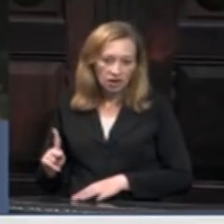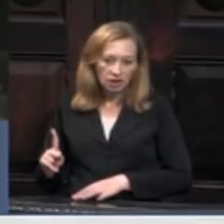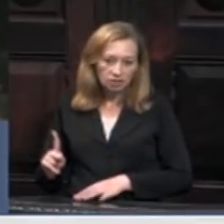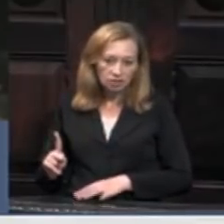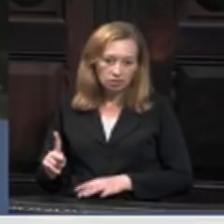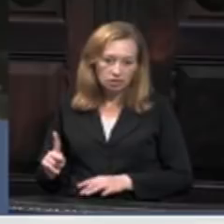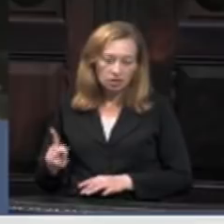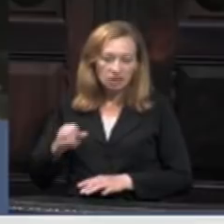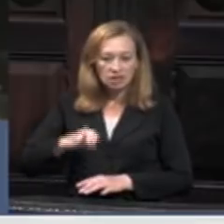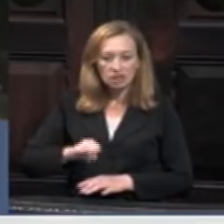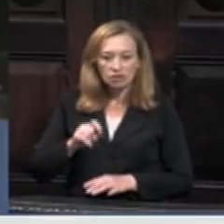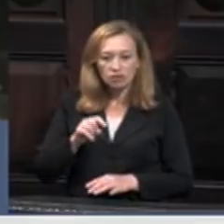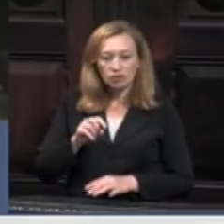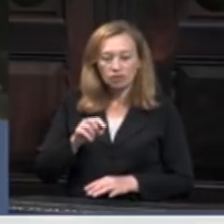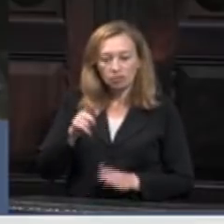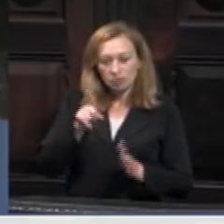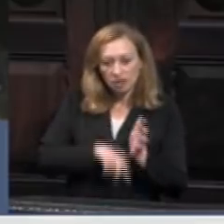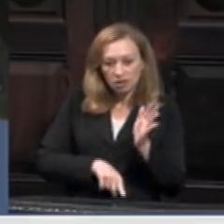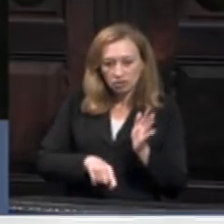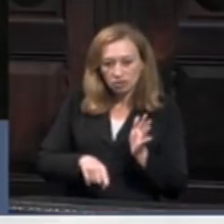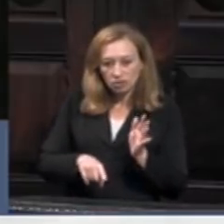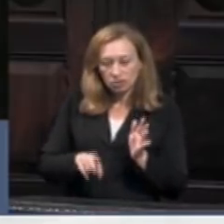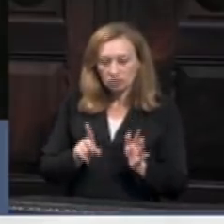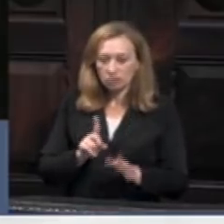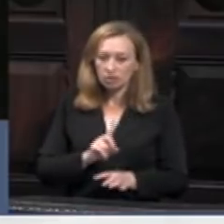assim? Deputado Luiz Paulo.